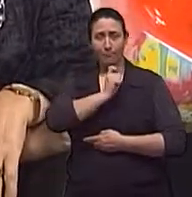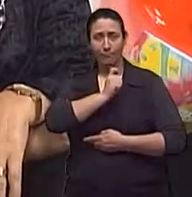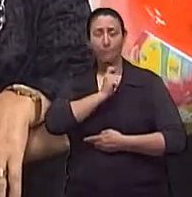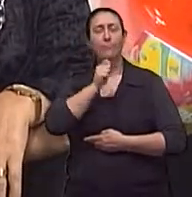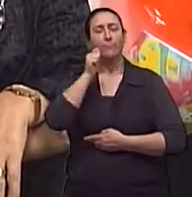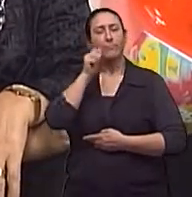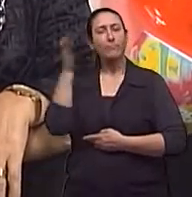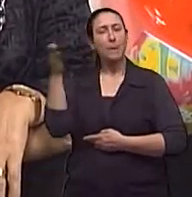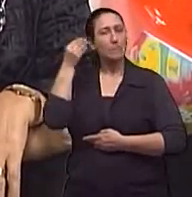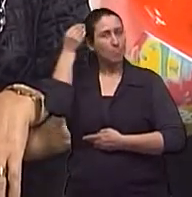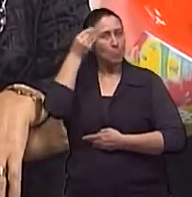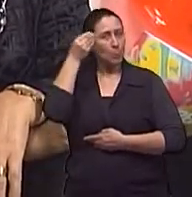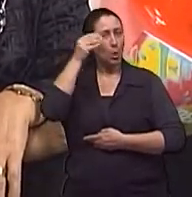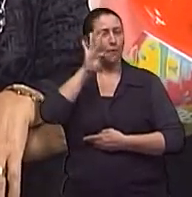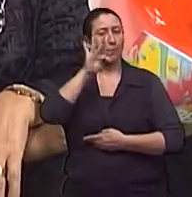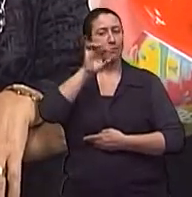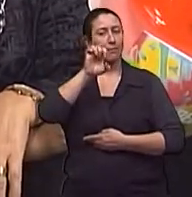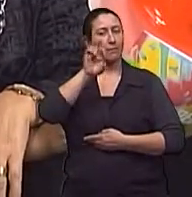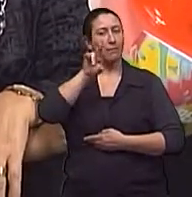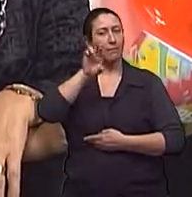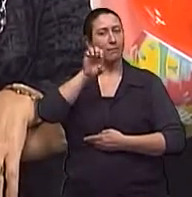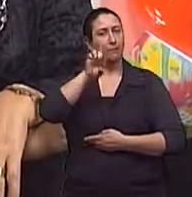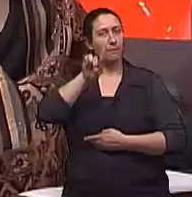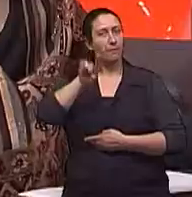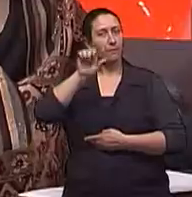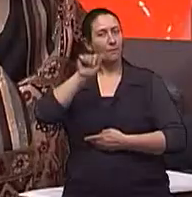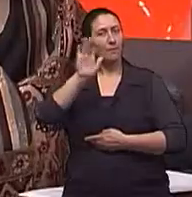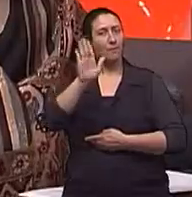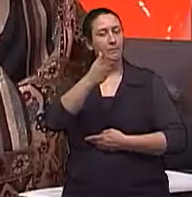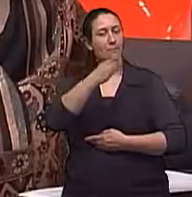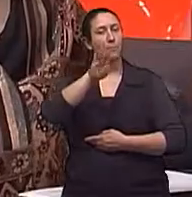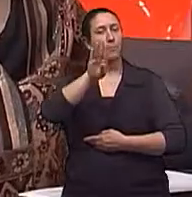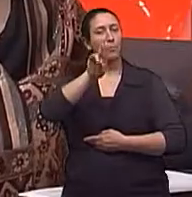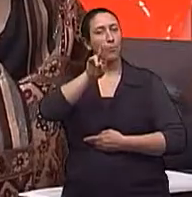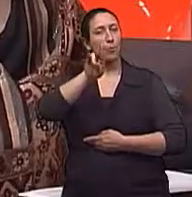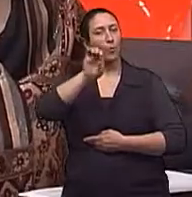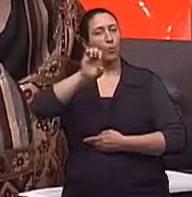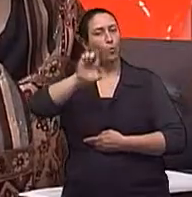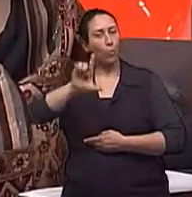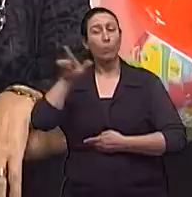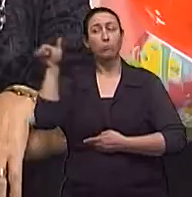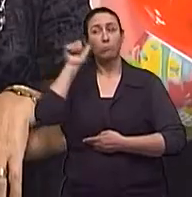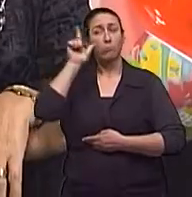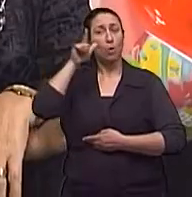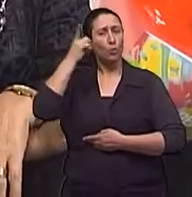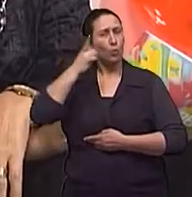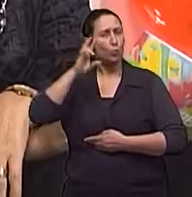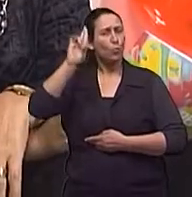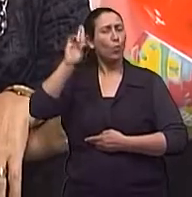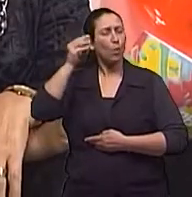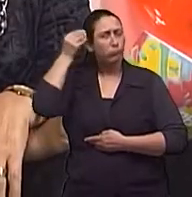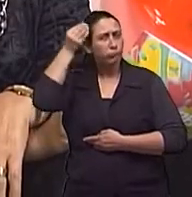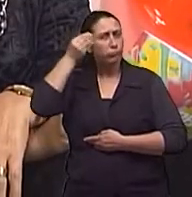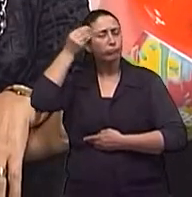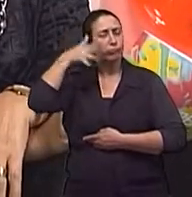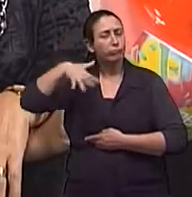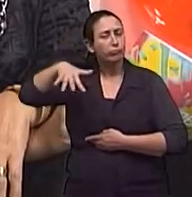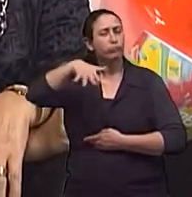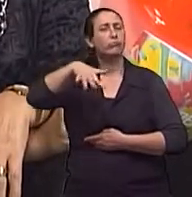assuntos é psicóloga Tereza Cristina bruel Doutor em psicologia social e metodologia pela